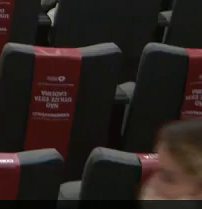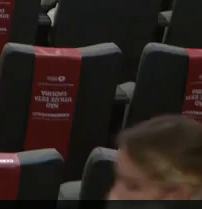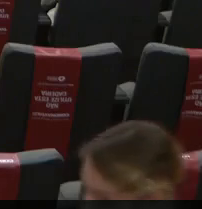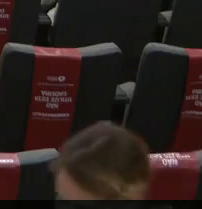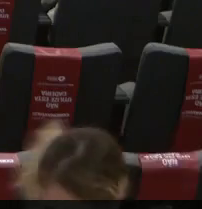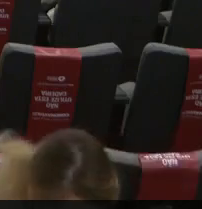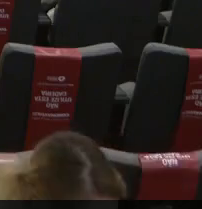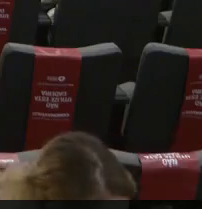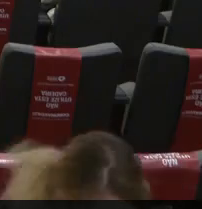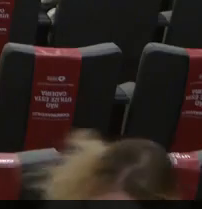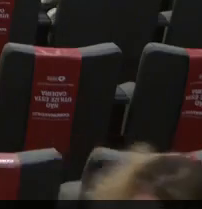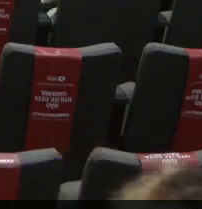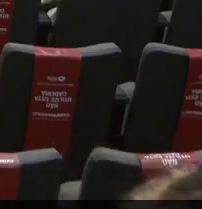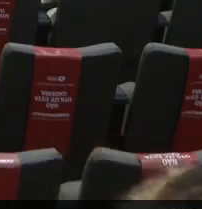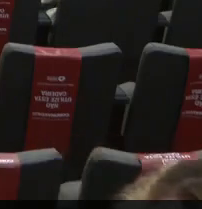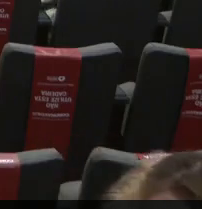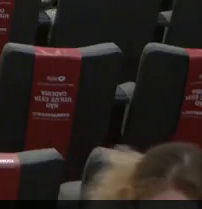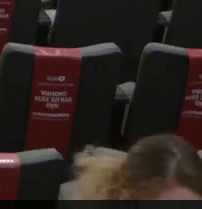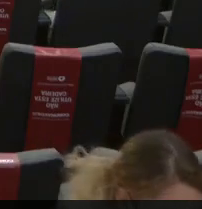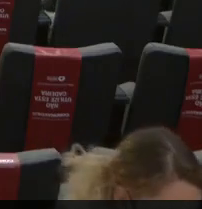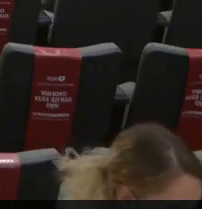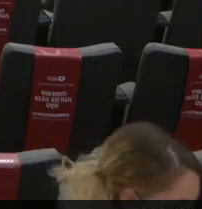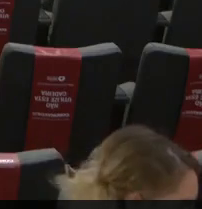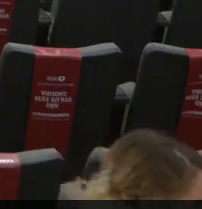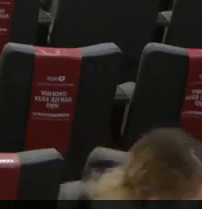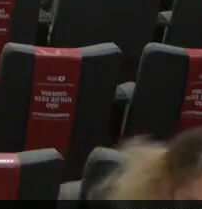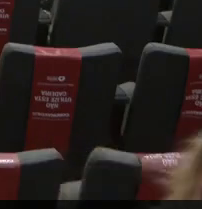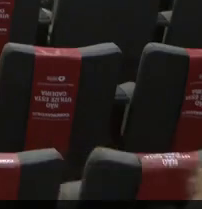há dois motivos assistência renal